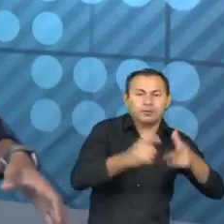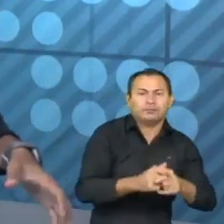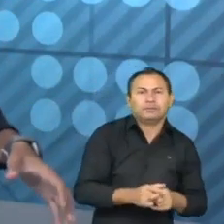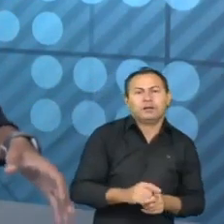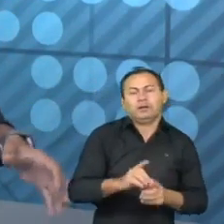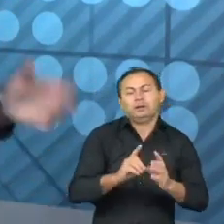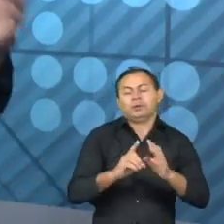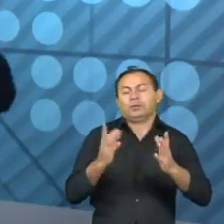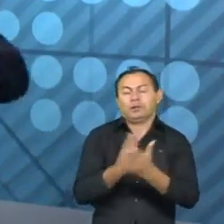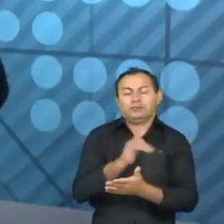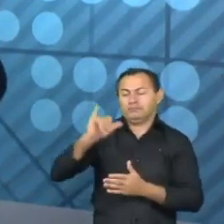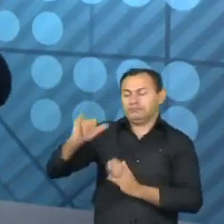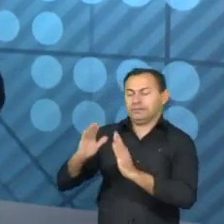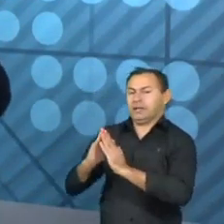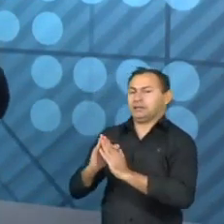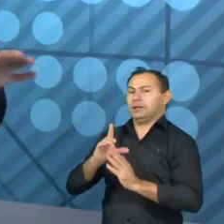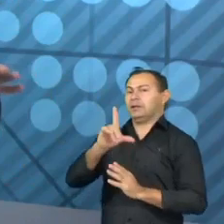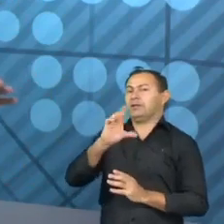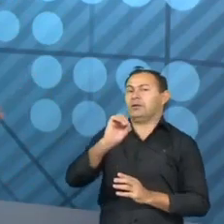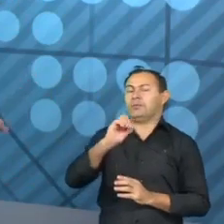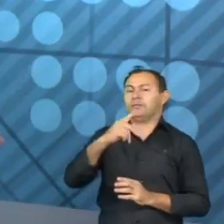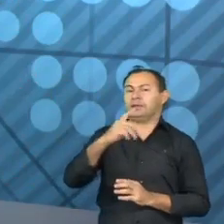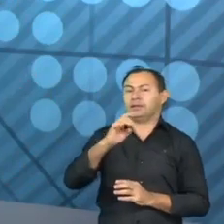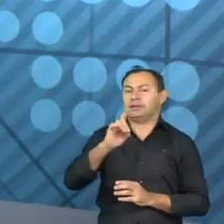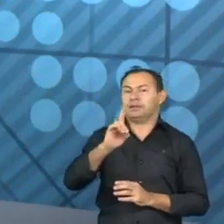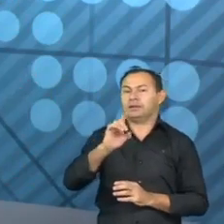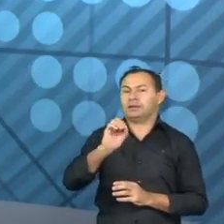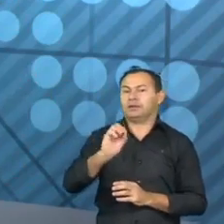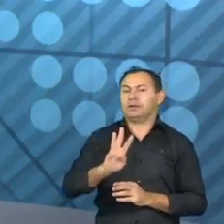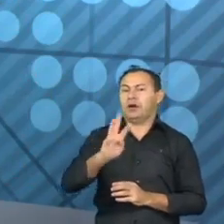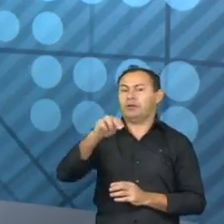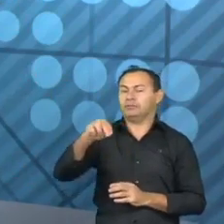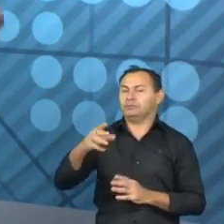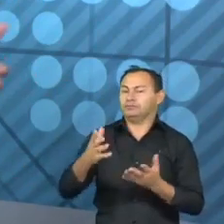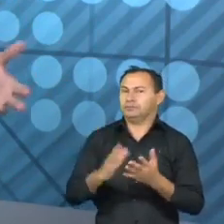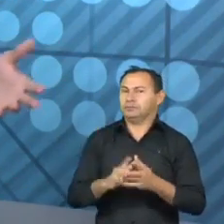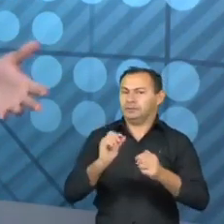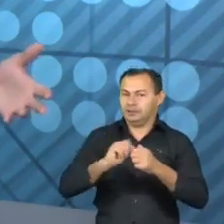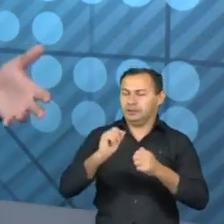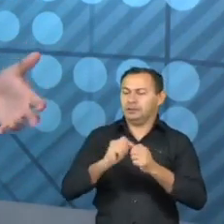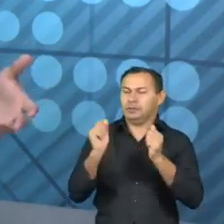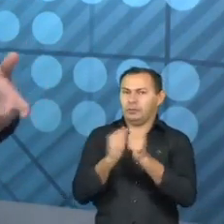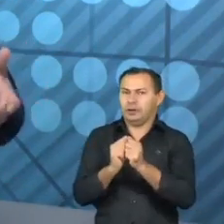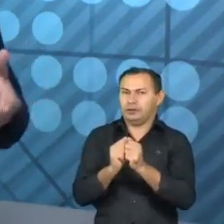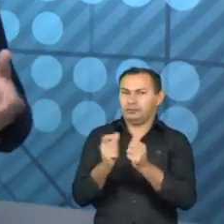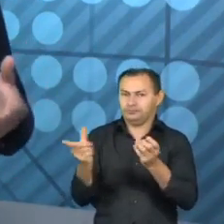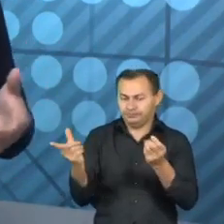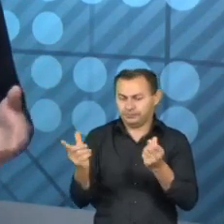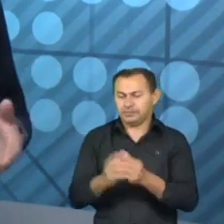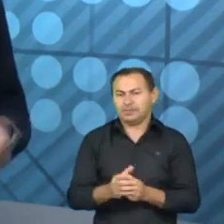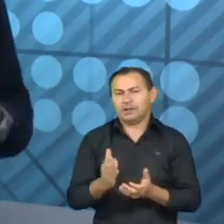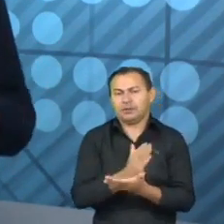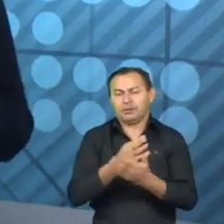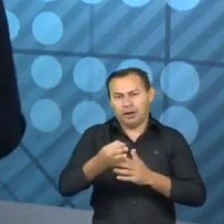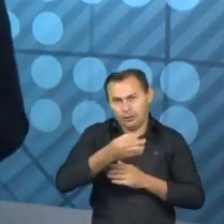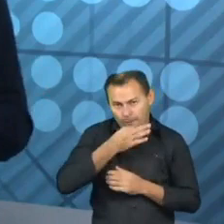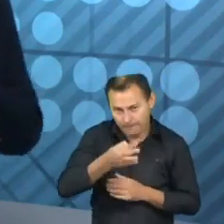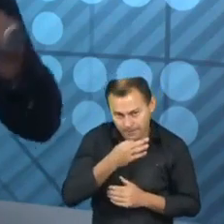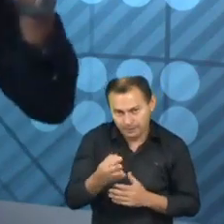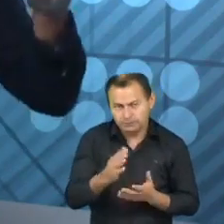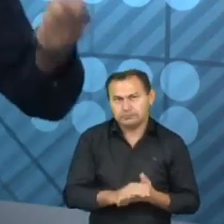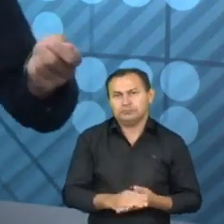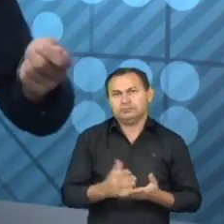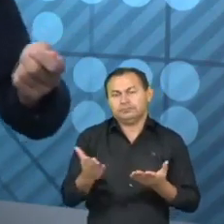lockdown. Então, só serviços essenciais vão funcionar. E fizeram isso com um dos argumentos, era